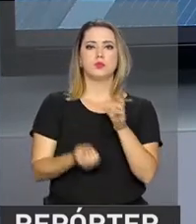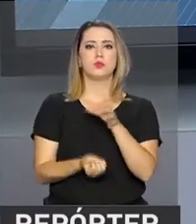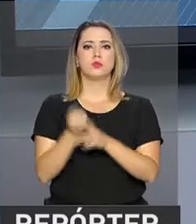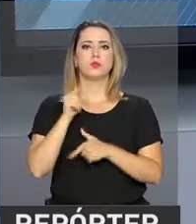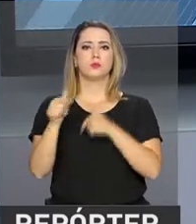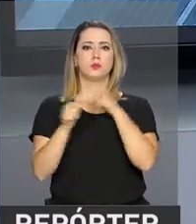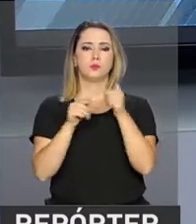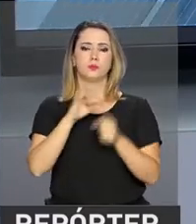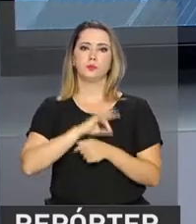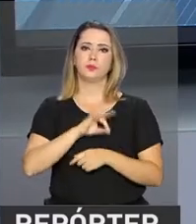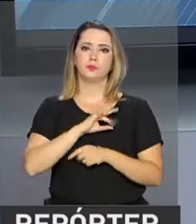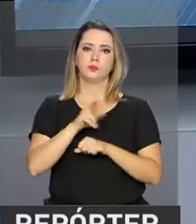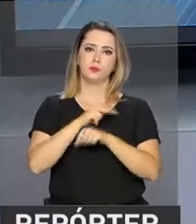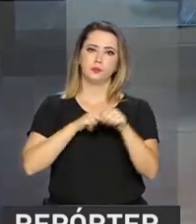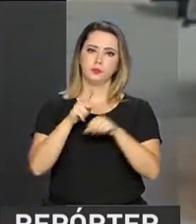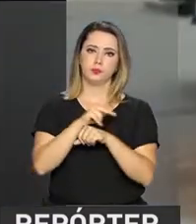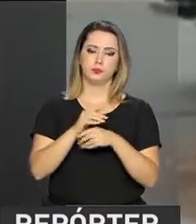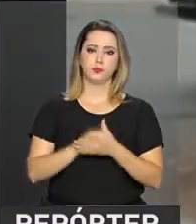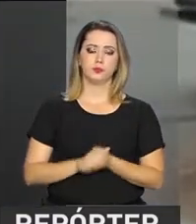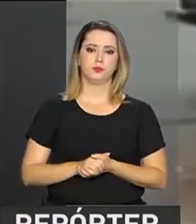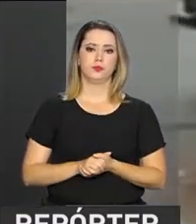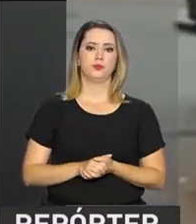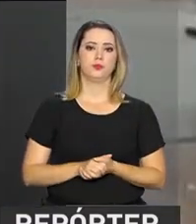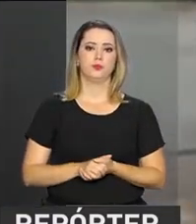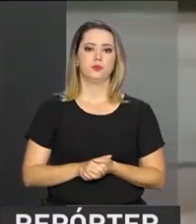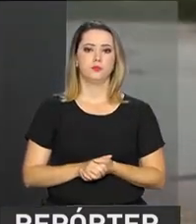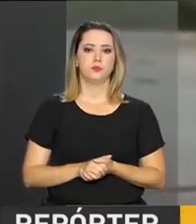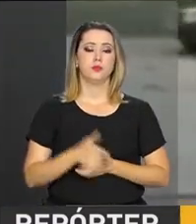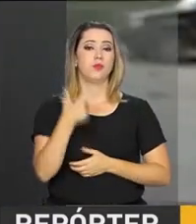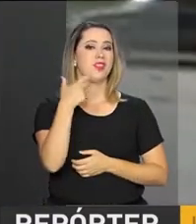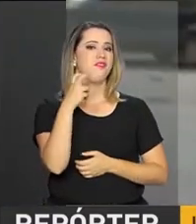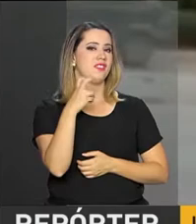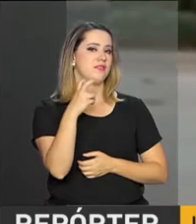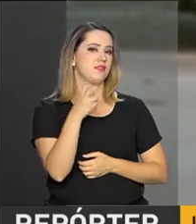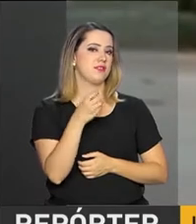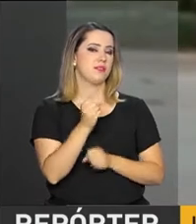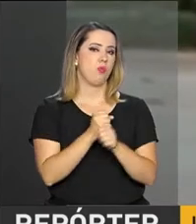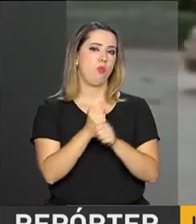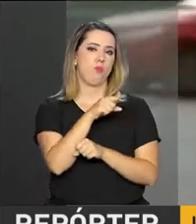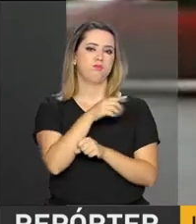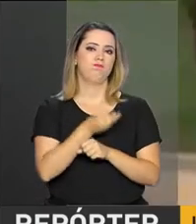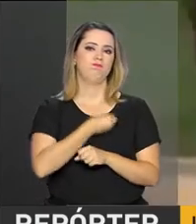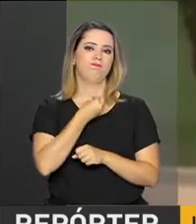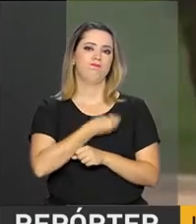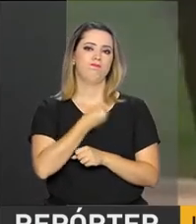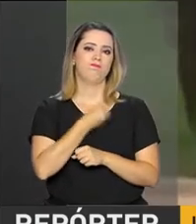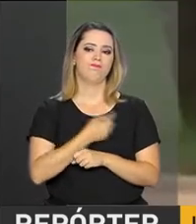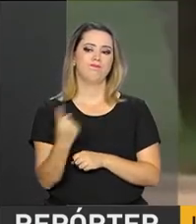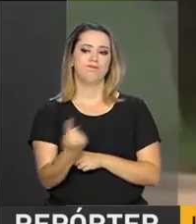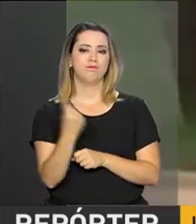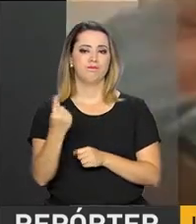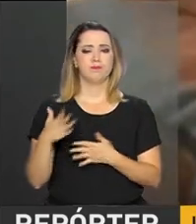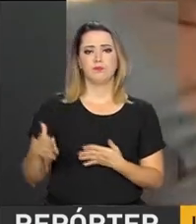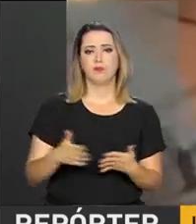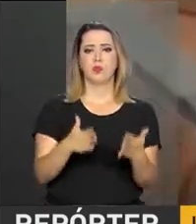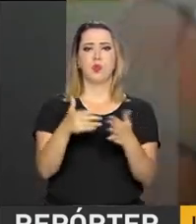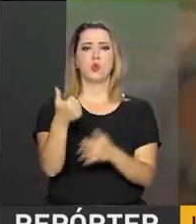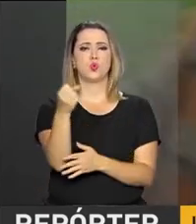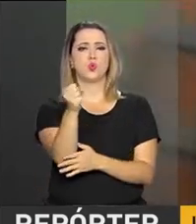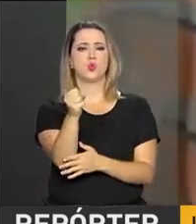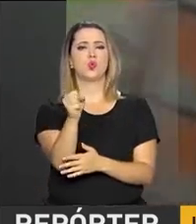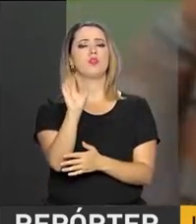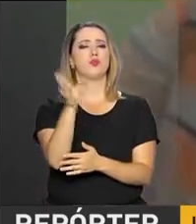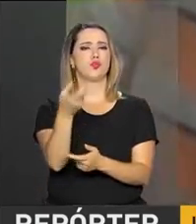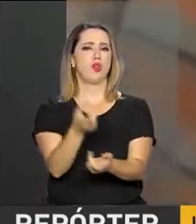emprego e renda no país por 25 anos rogério morou nas ruas aos 18 já era viciado em crack